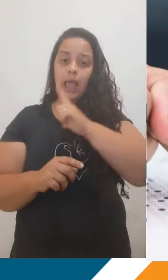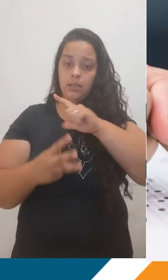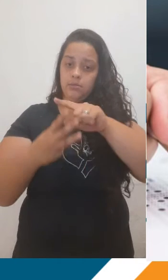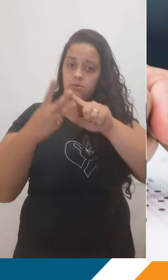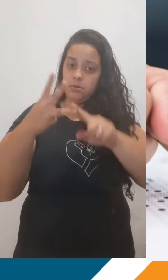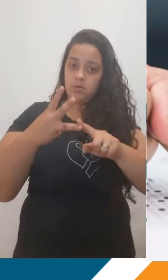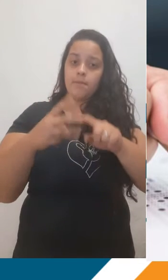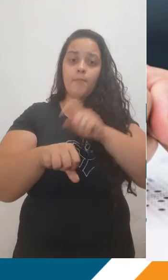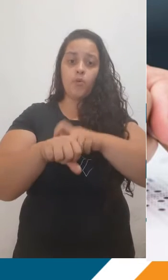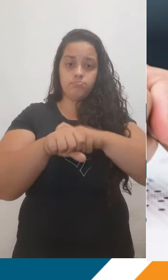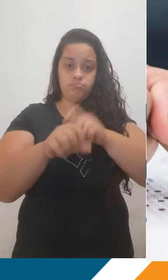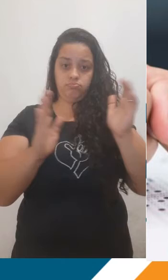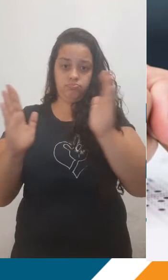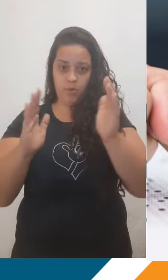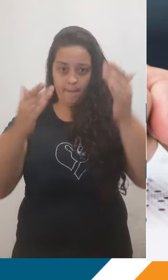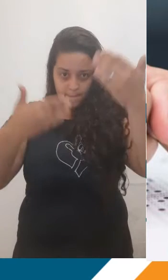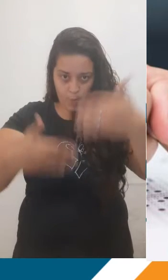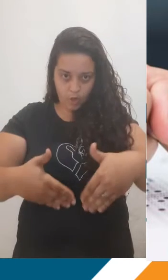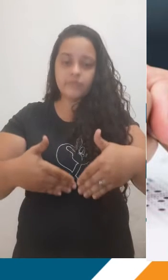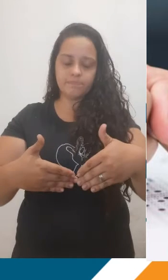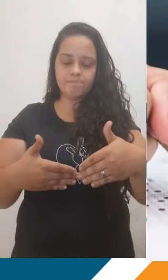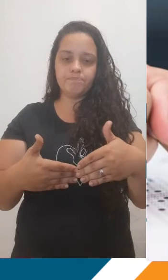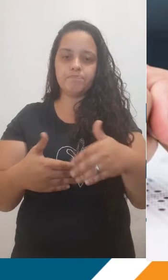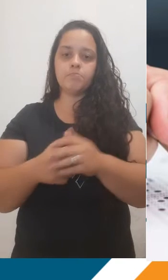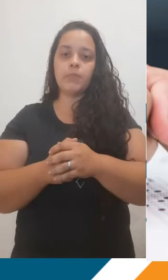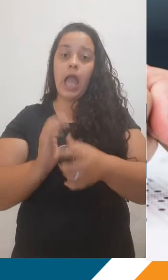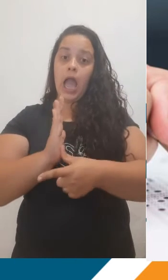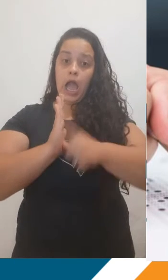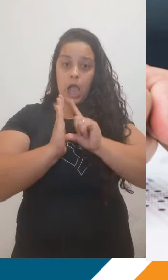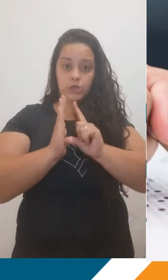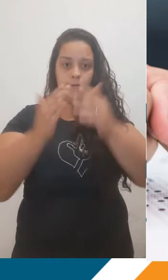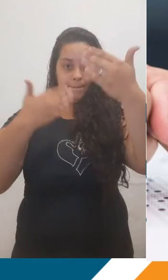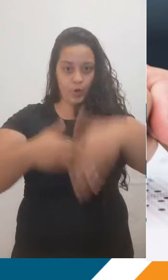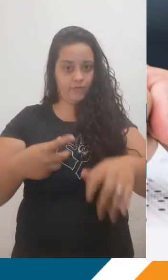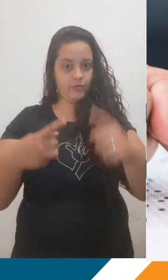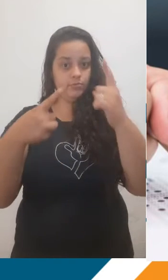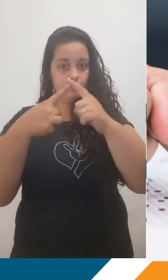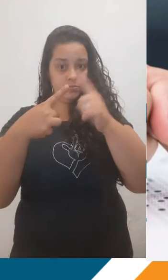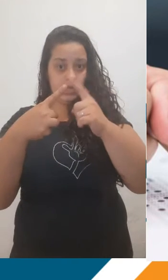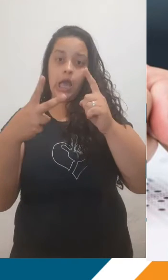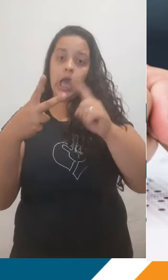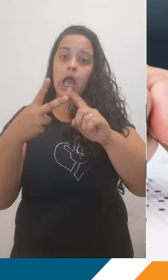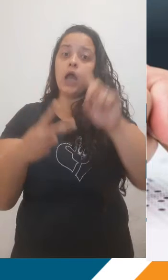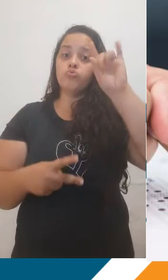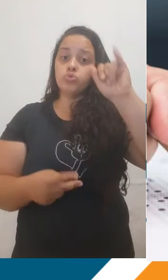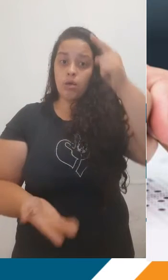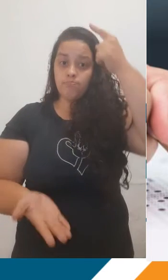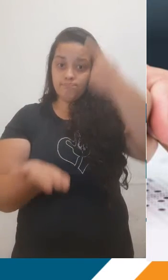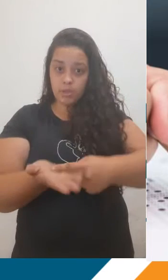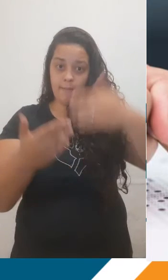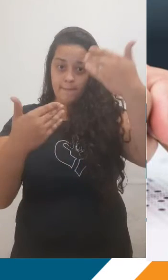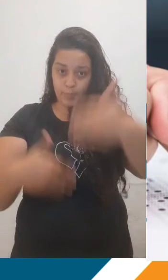3 momentos em relação a essas provas: antes da prova, no dia da prova